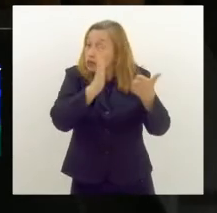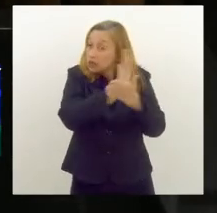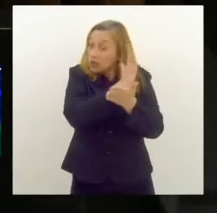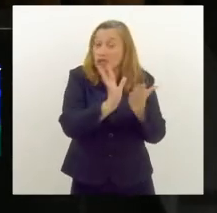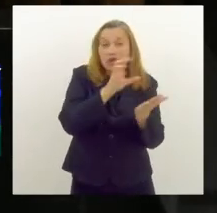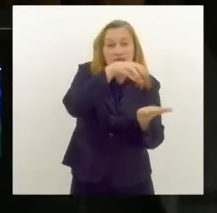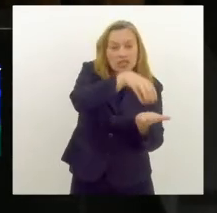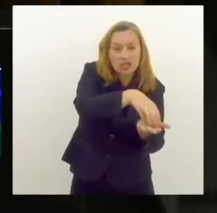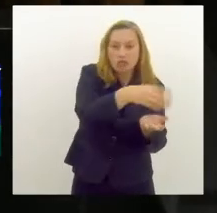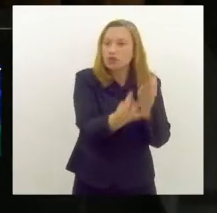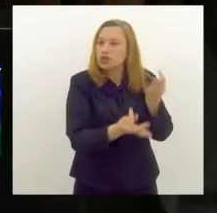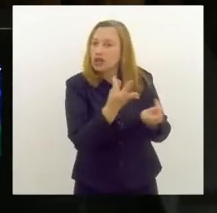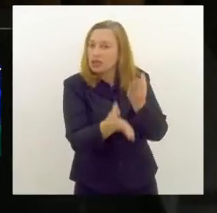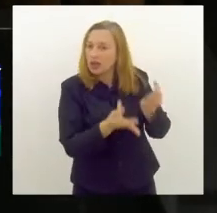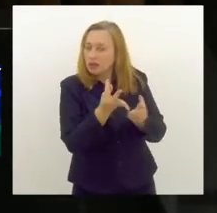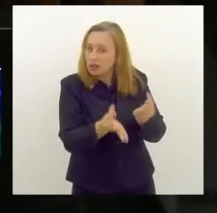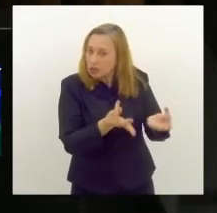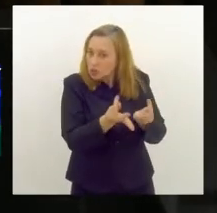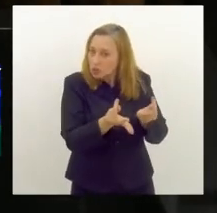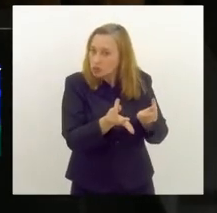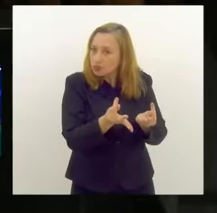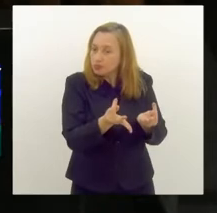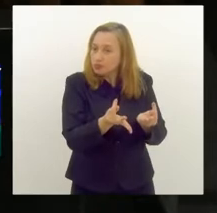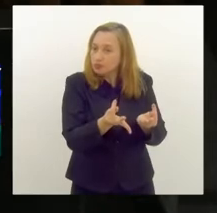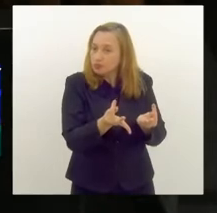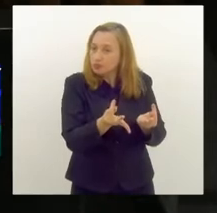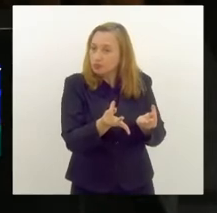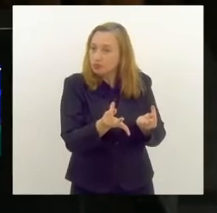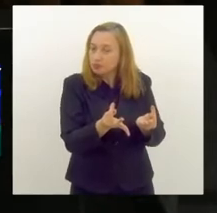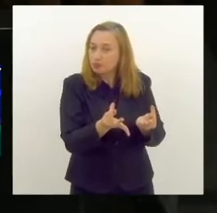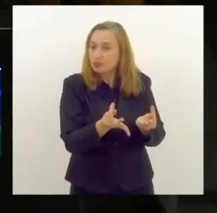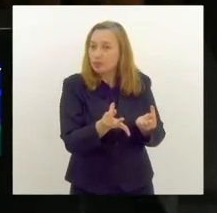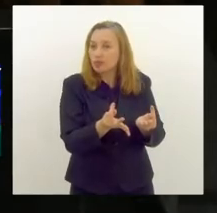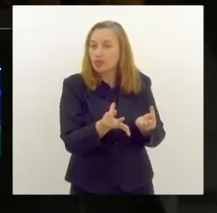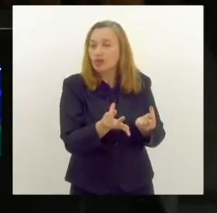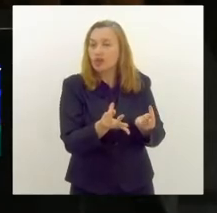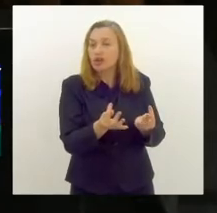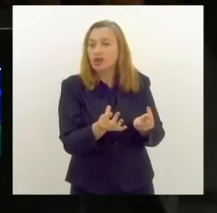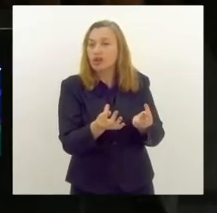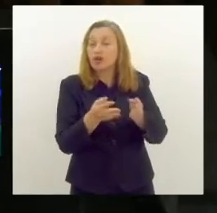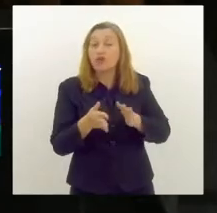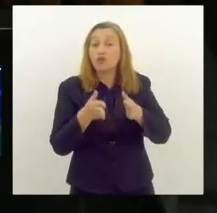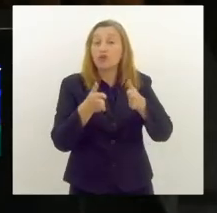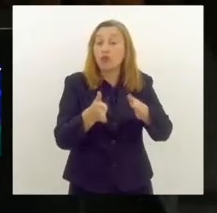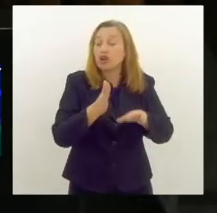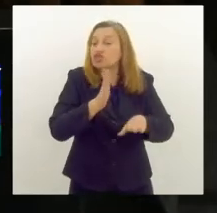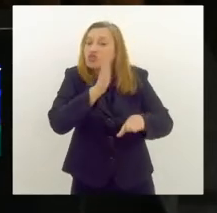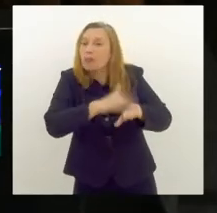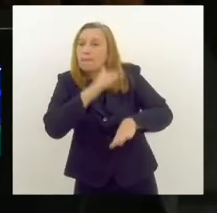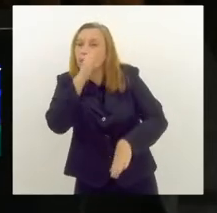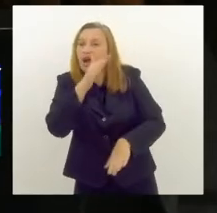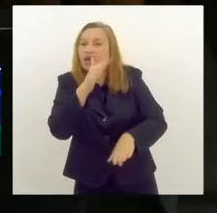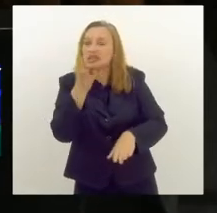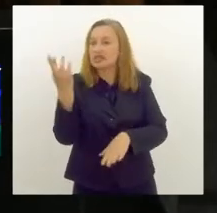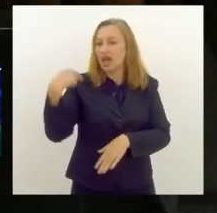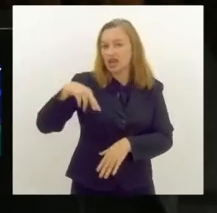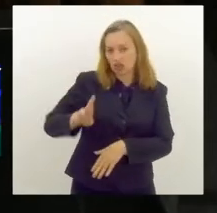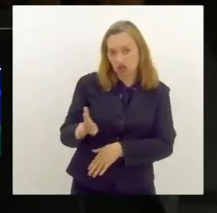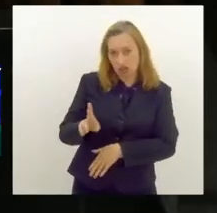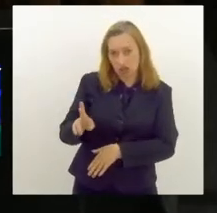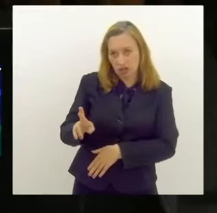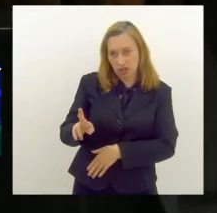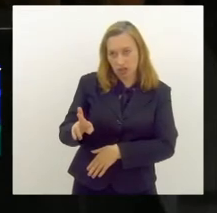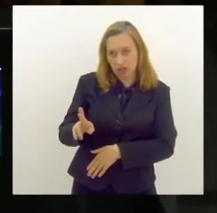centros de tratamentos ou algumas comunidades, elas dão muita ênfase demais à religiosidade,